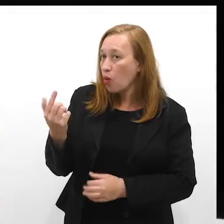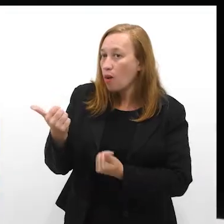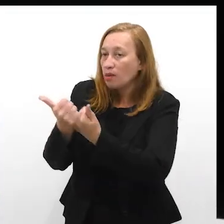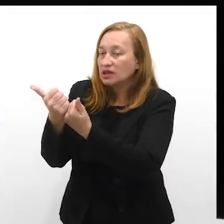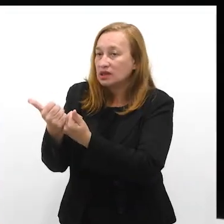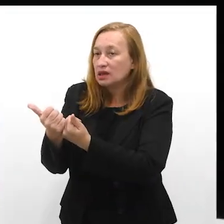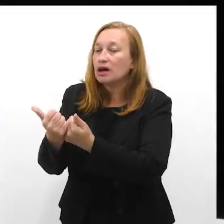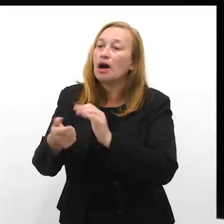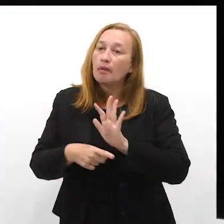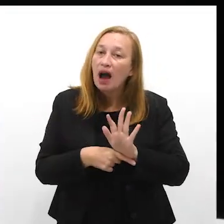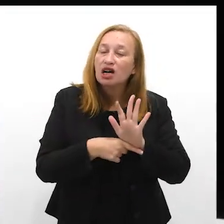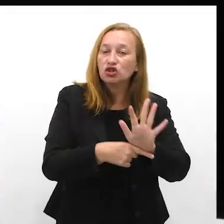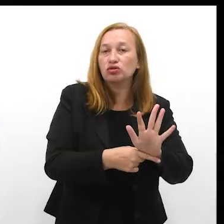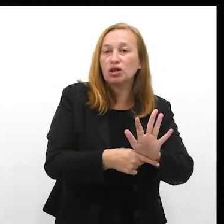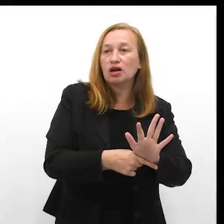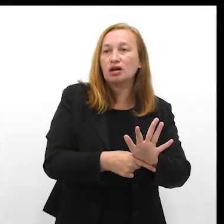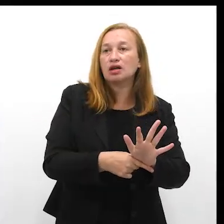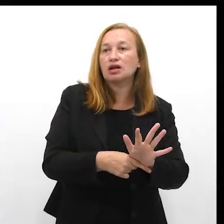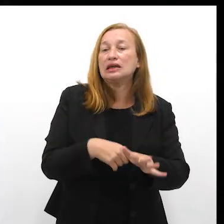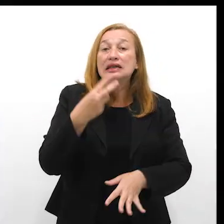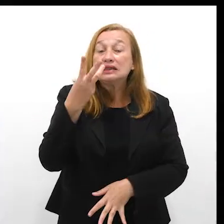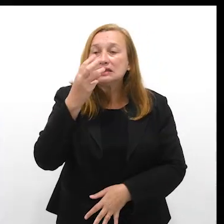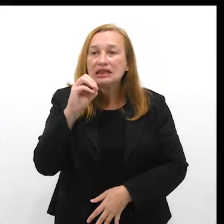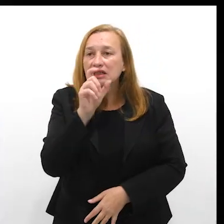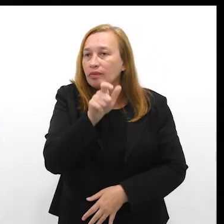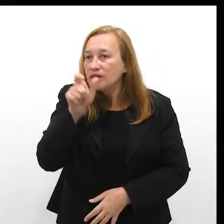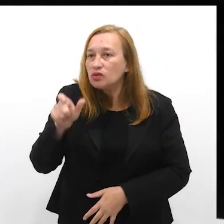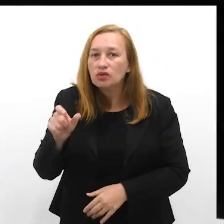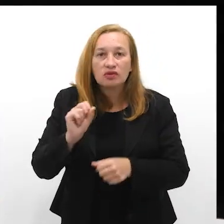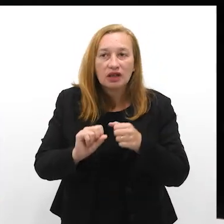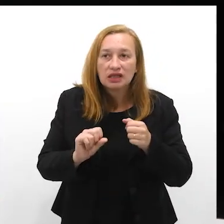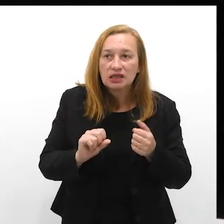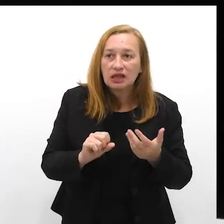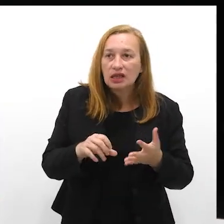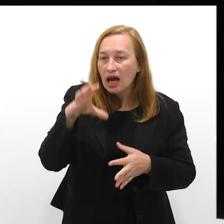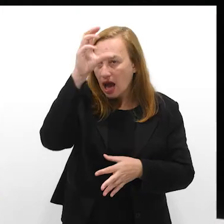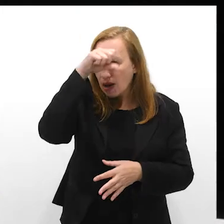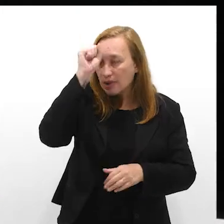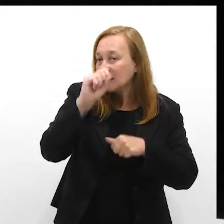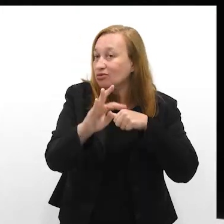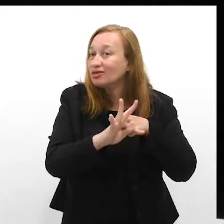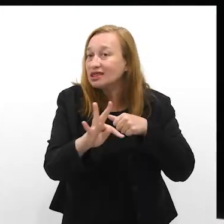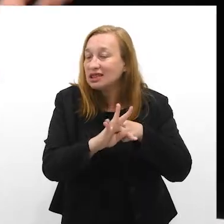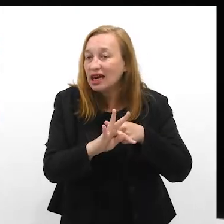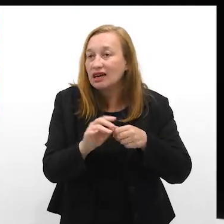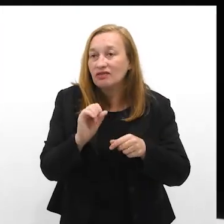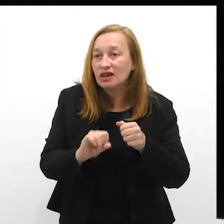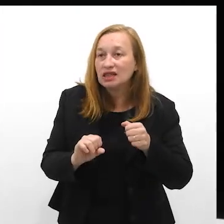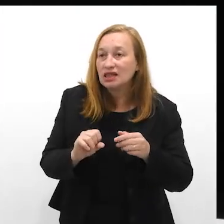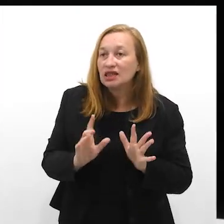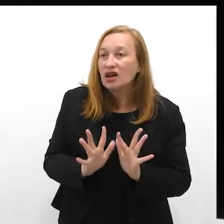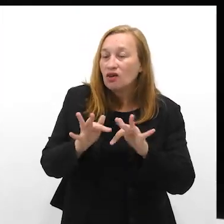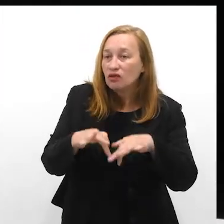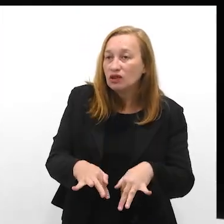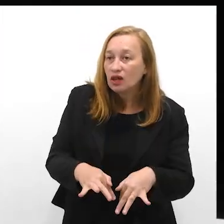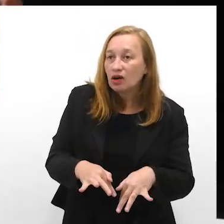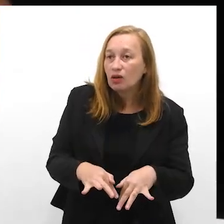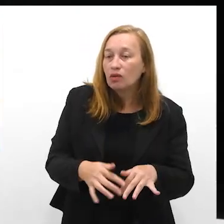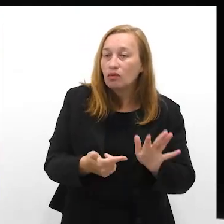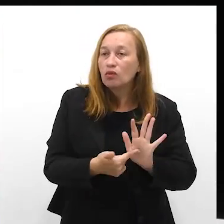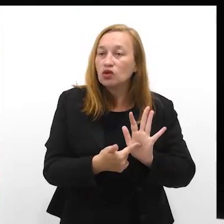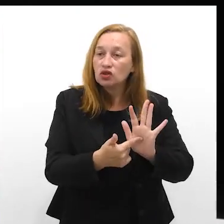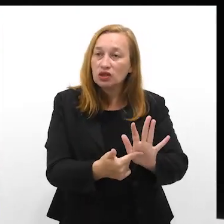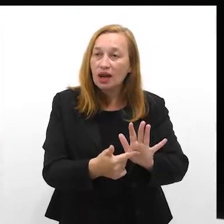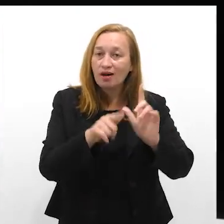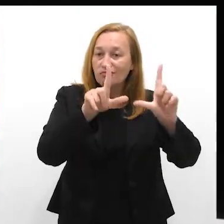meninos para me ajudar. Que gera um interesse muito grande. Não, 30 pessoas fazendo. Aprendendo técnica e fazendo, e a gente foi até o